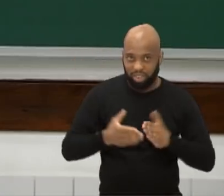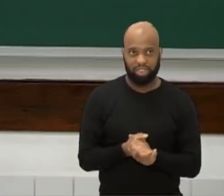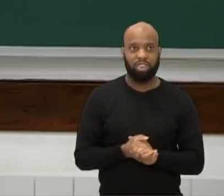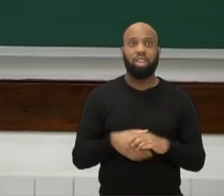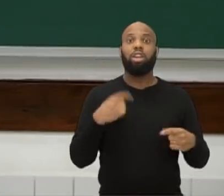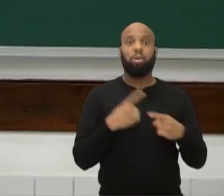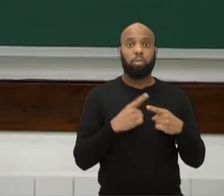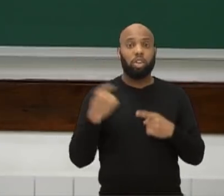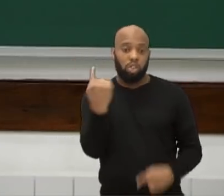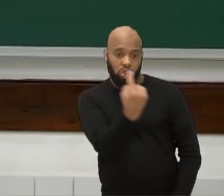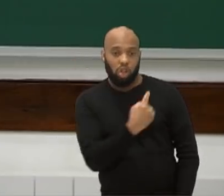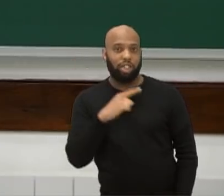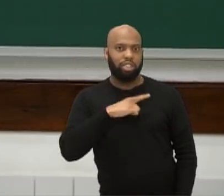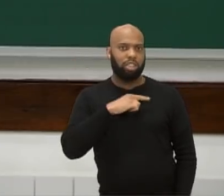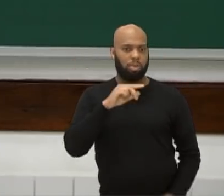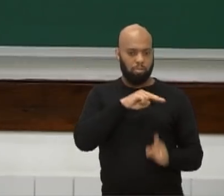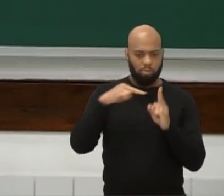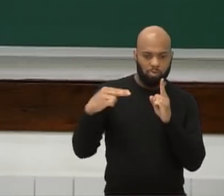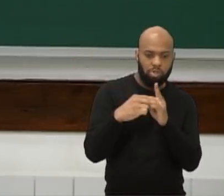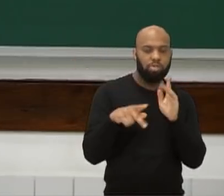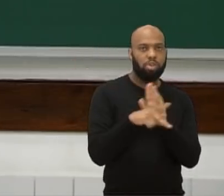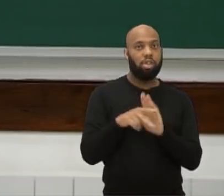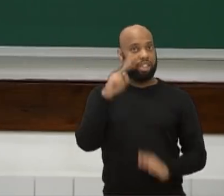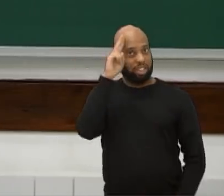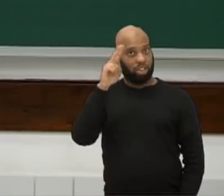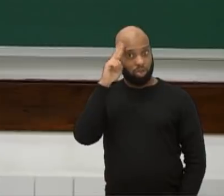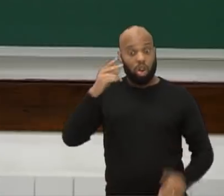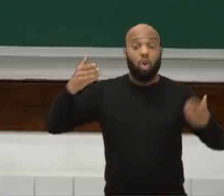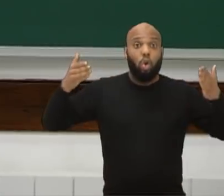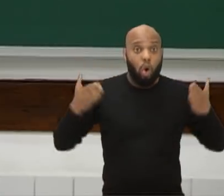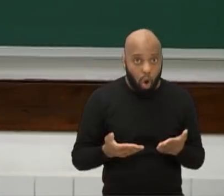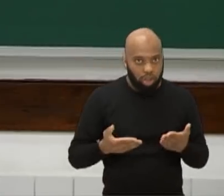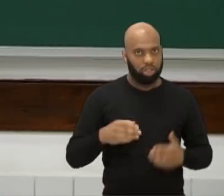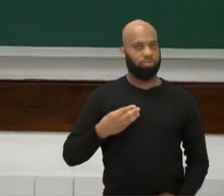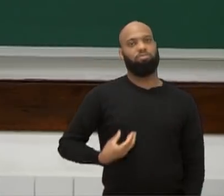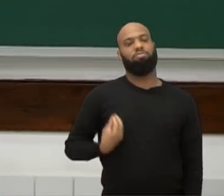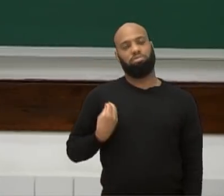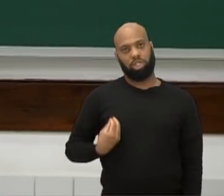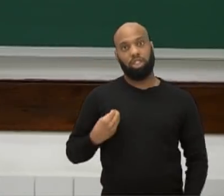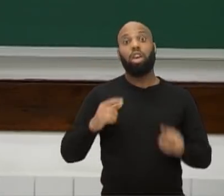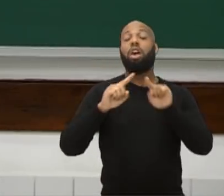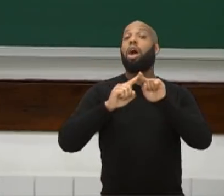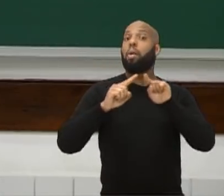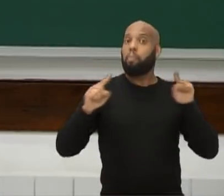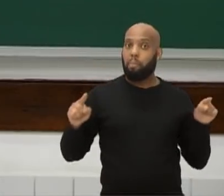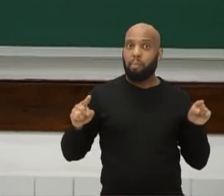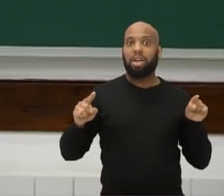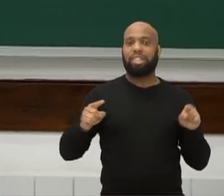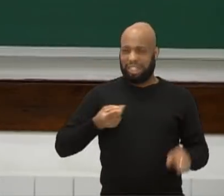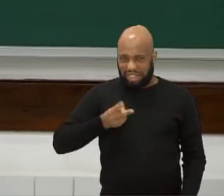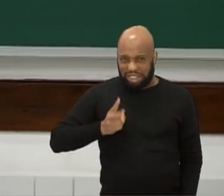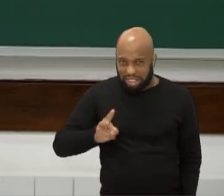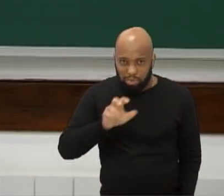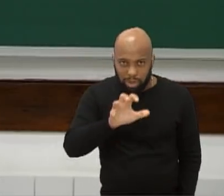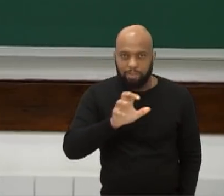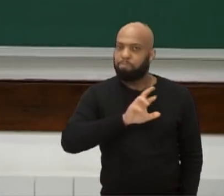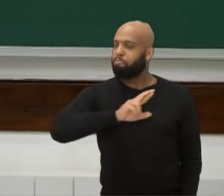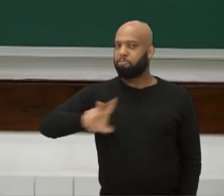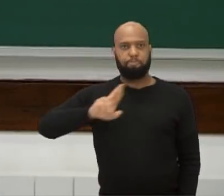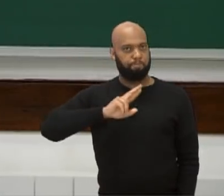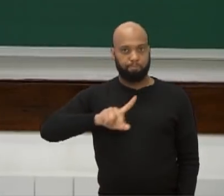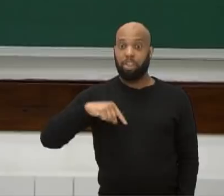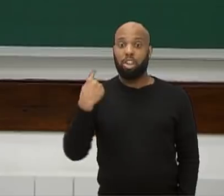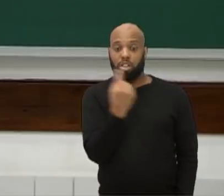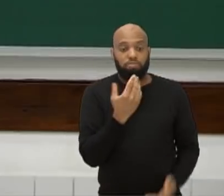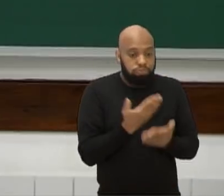esqueça, nós temos um olhar da história pelo presente, que é o que nós estamos vivendo. Mas nem sempre foi assim. E